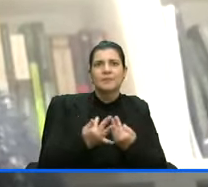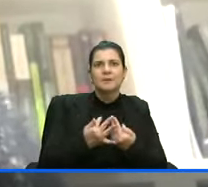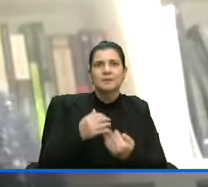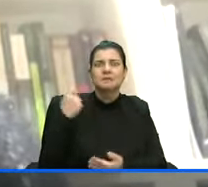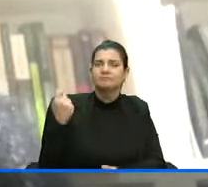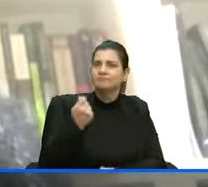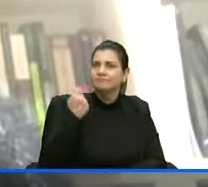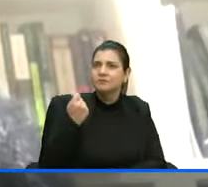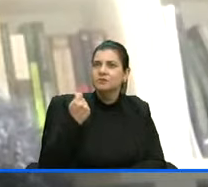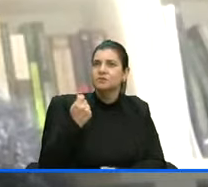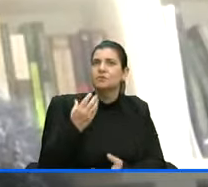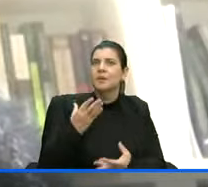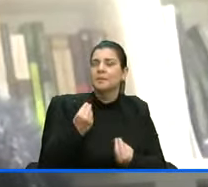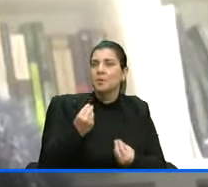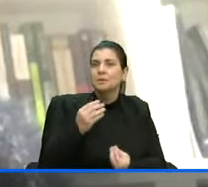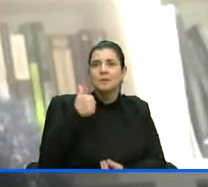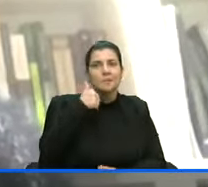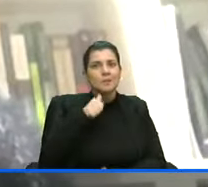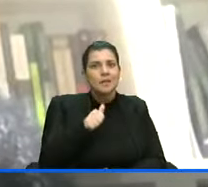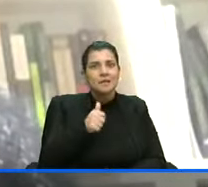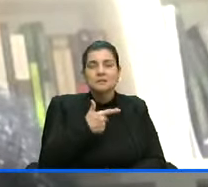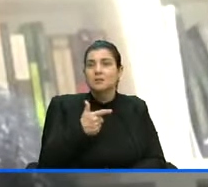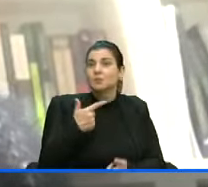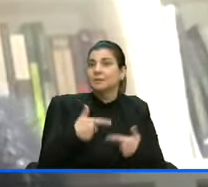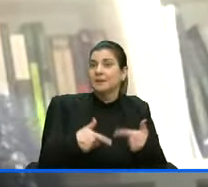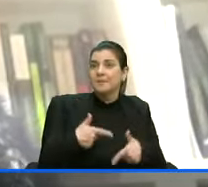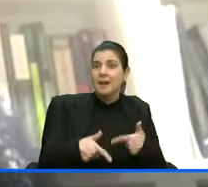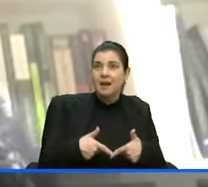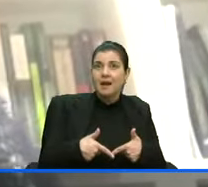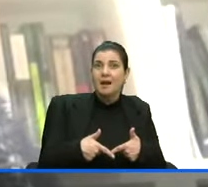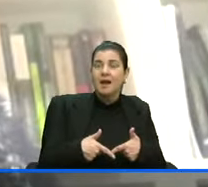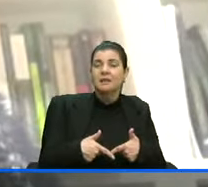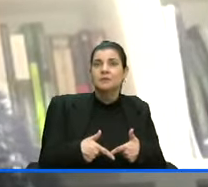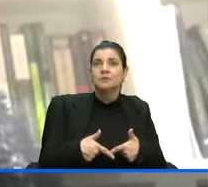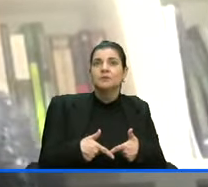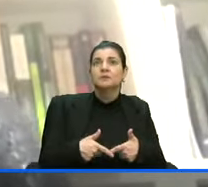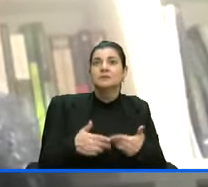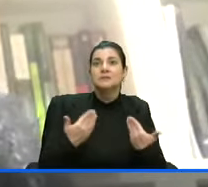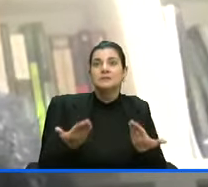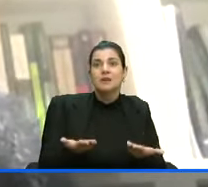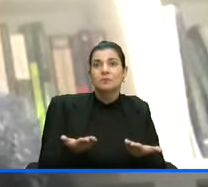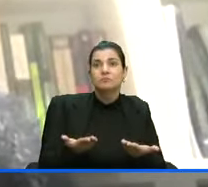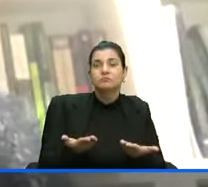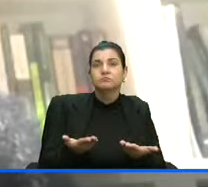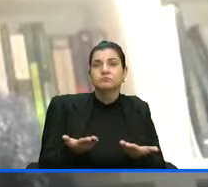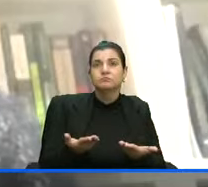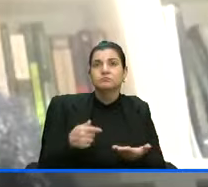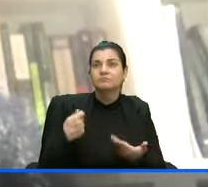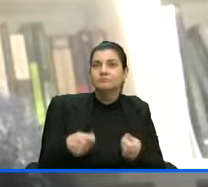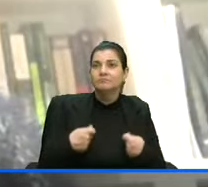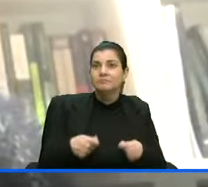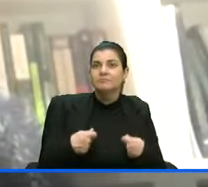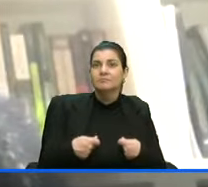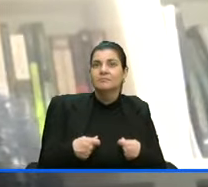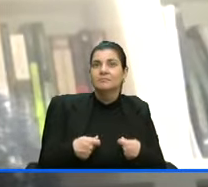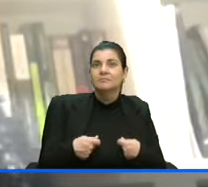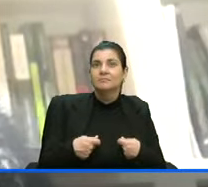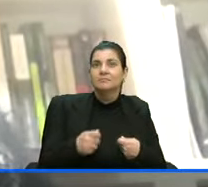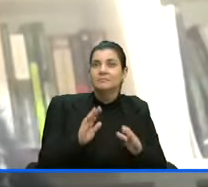muitas mulheres que estão sem emprego, que estão demandando, né, precisam deixar